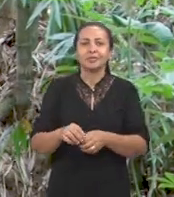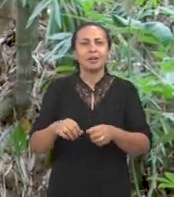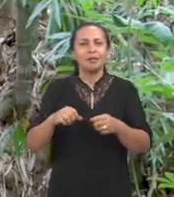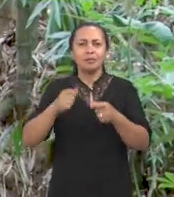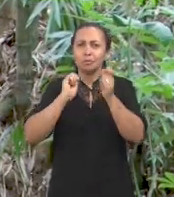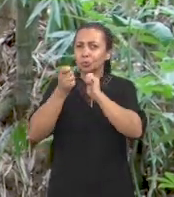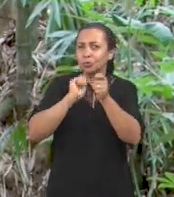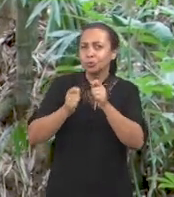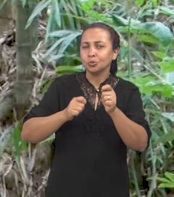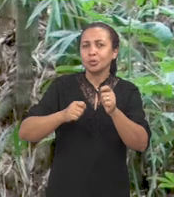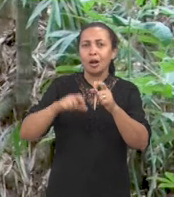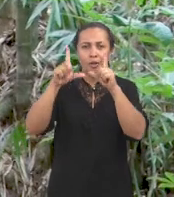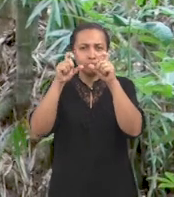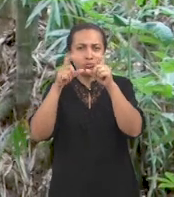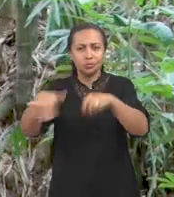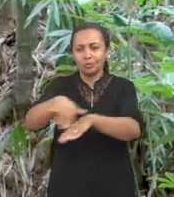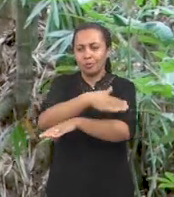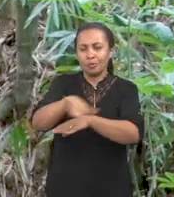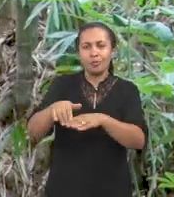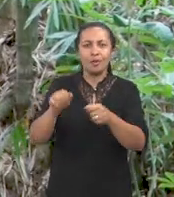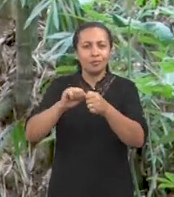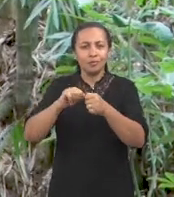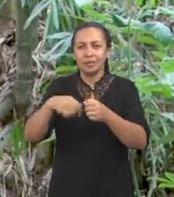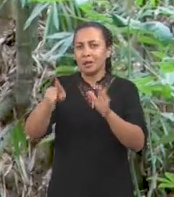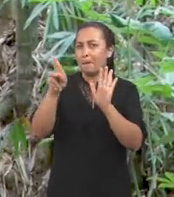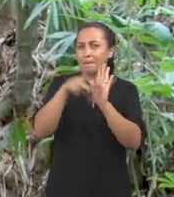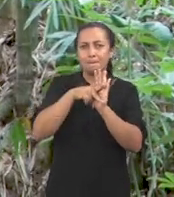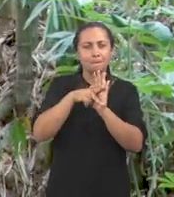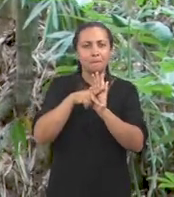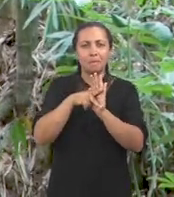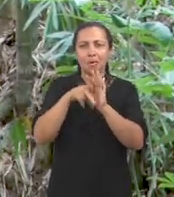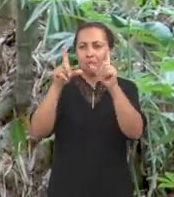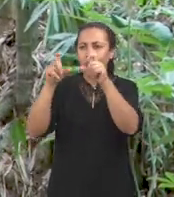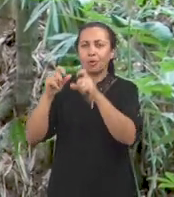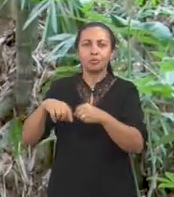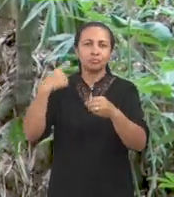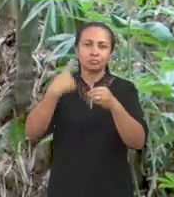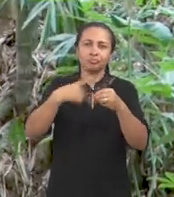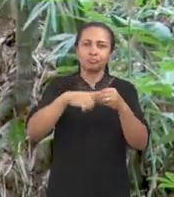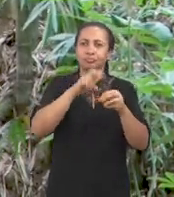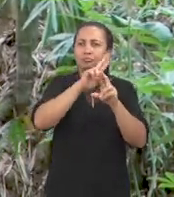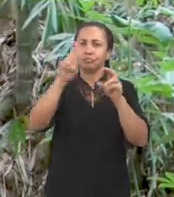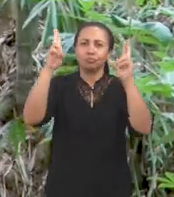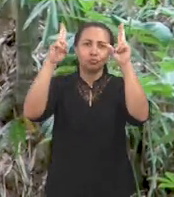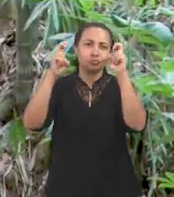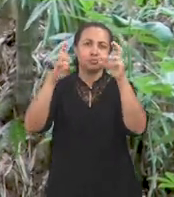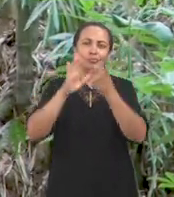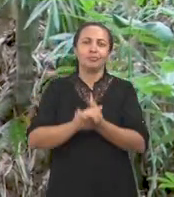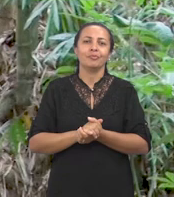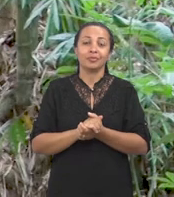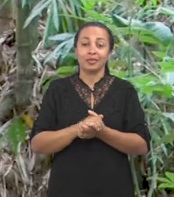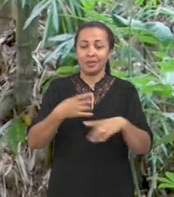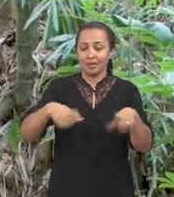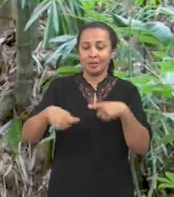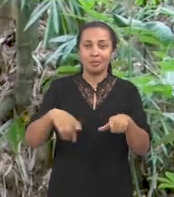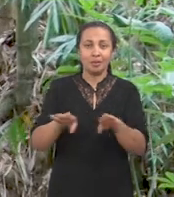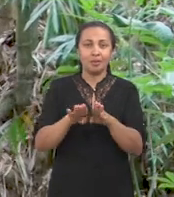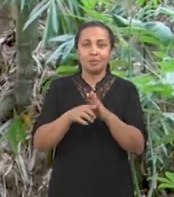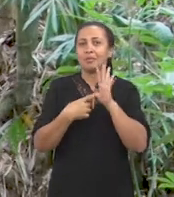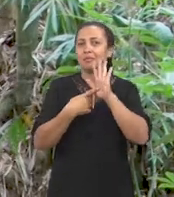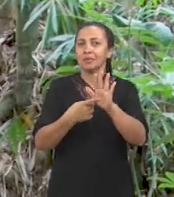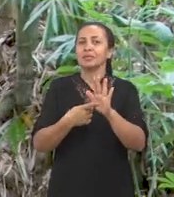fotógrafa de rua ela produz suas próprias Exposições que chama de fotos cidades mas não é só isso o trabalho